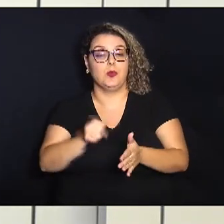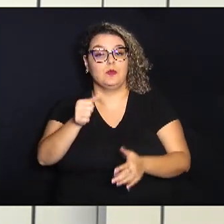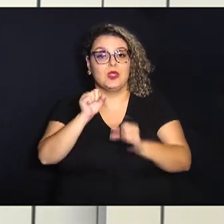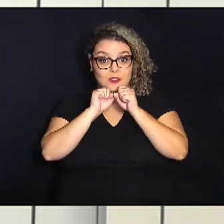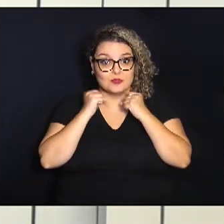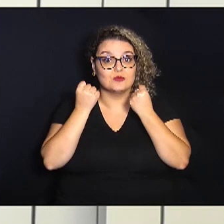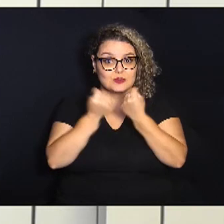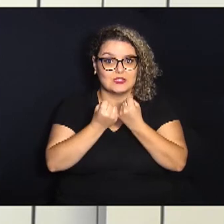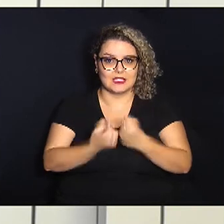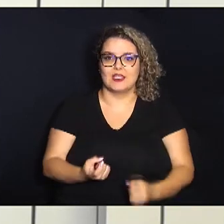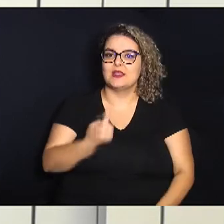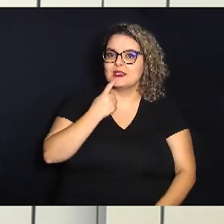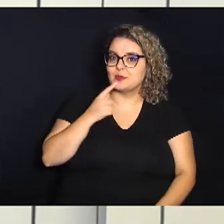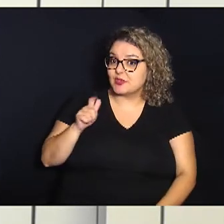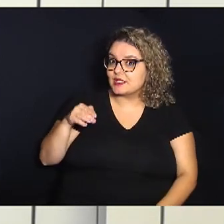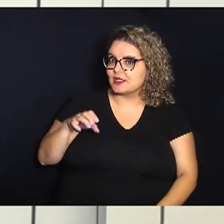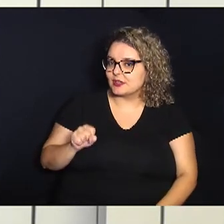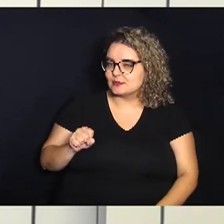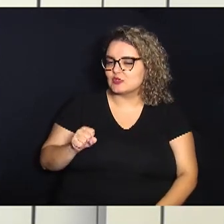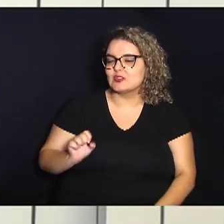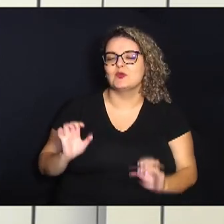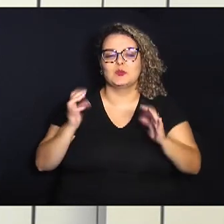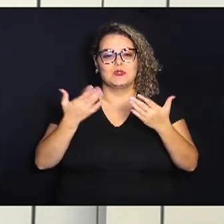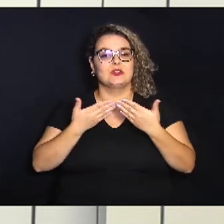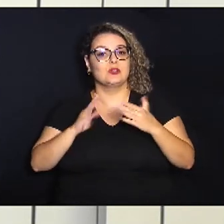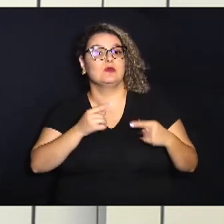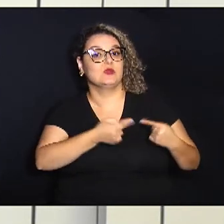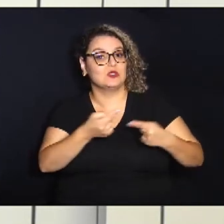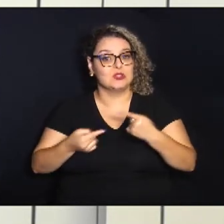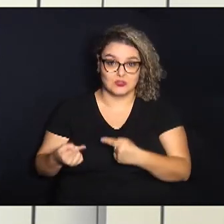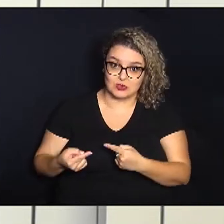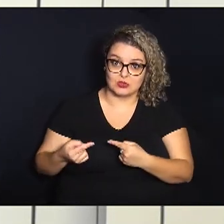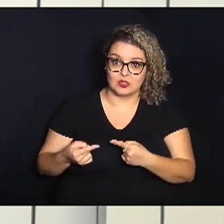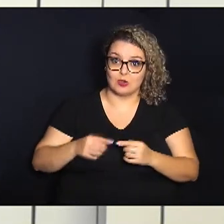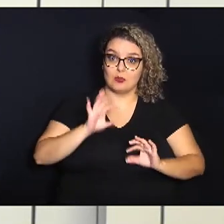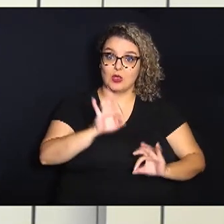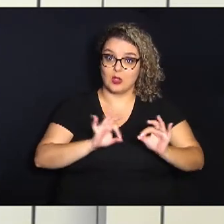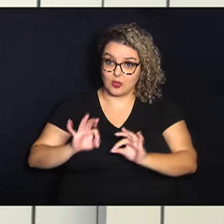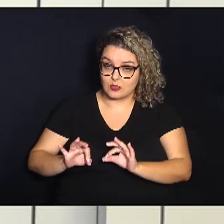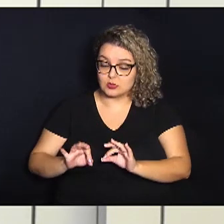seminário Campinas Games. O evento abriu as discussões para a organização e